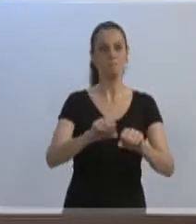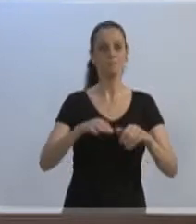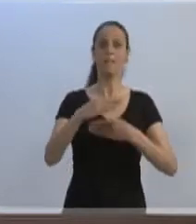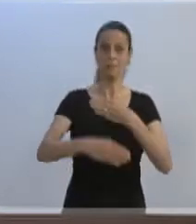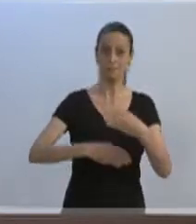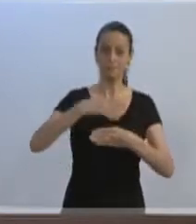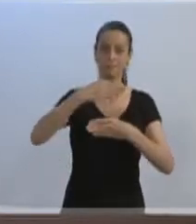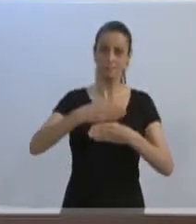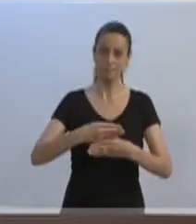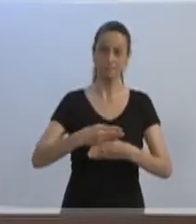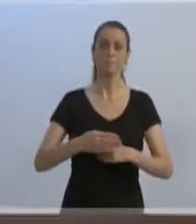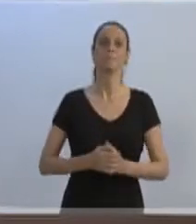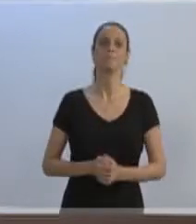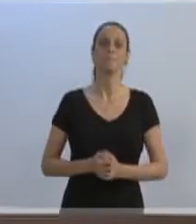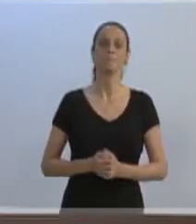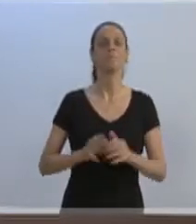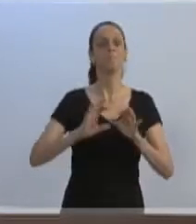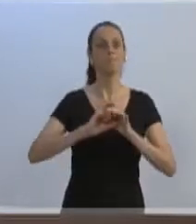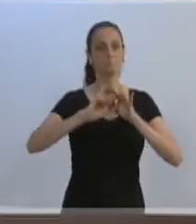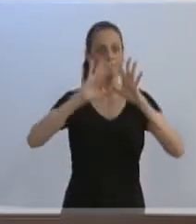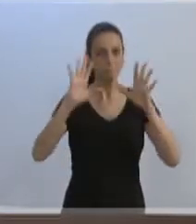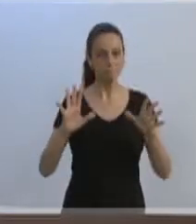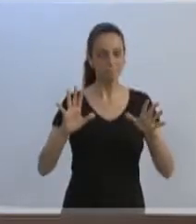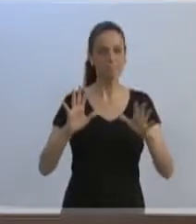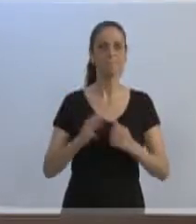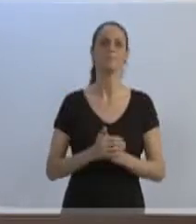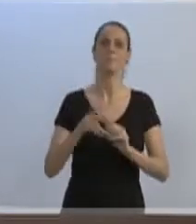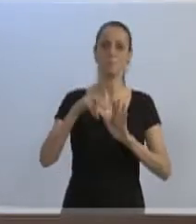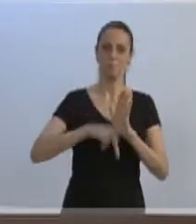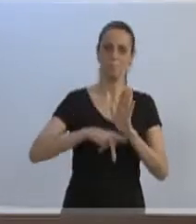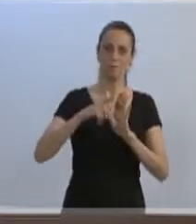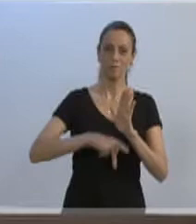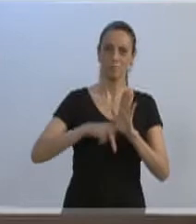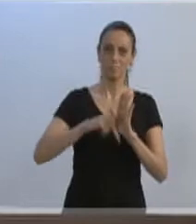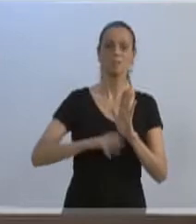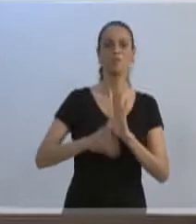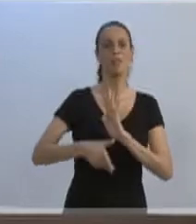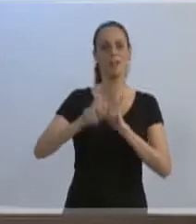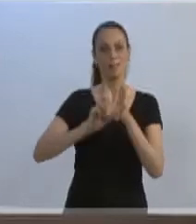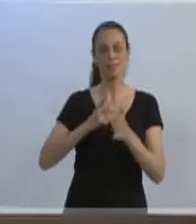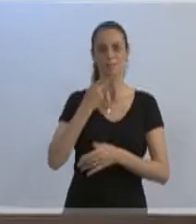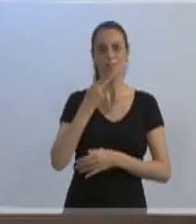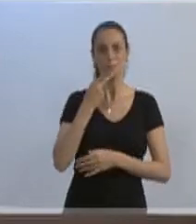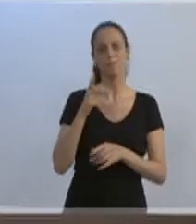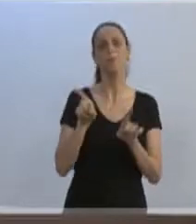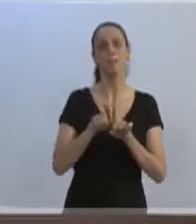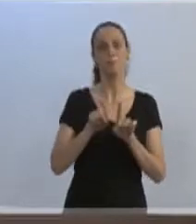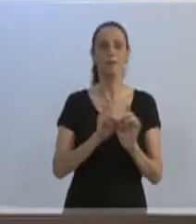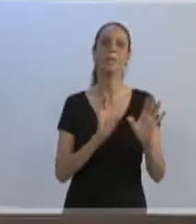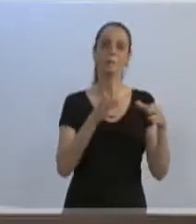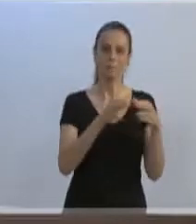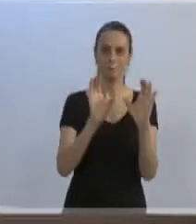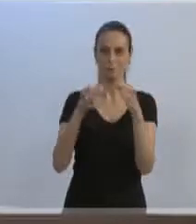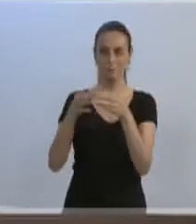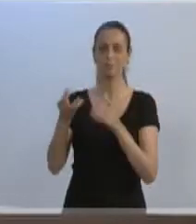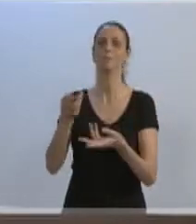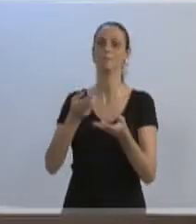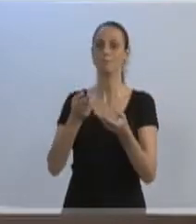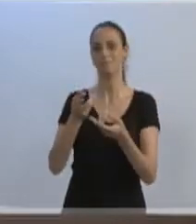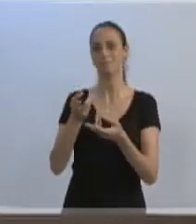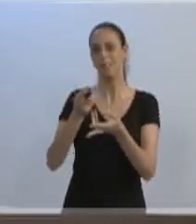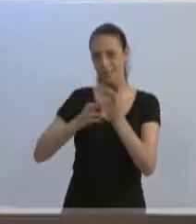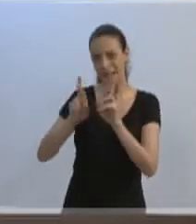extraordinária para deliberação de projetos já mencionados de que tramitaram agora na comissão mista